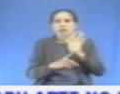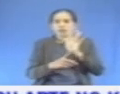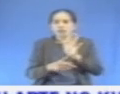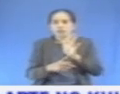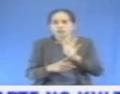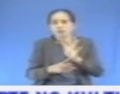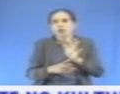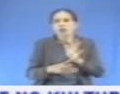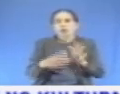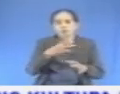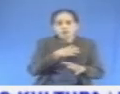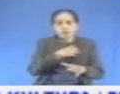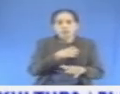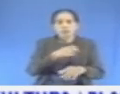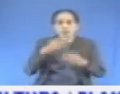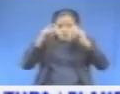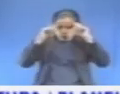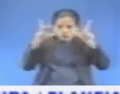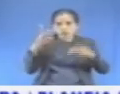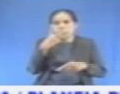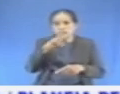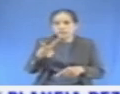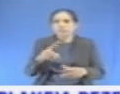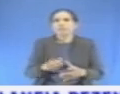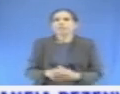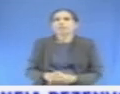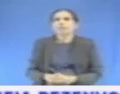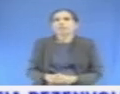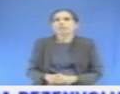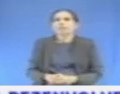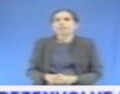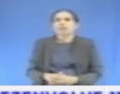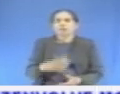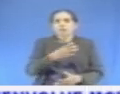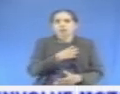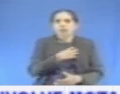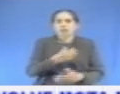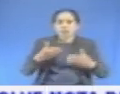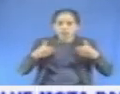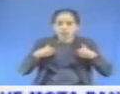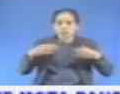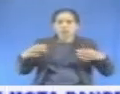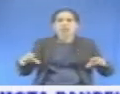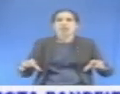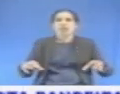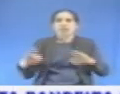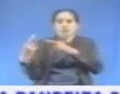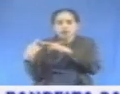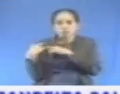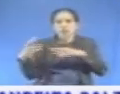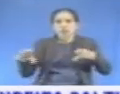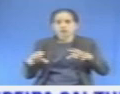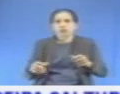de Timor-Leste Niharé. Superintendente-chefe ne explica: polícia e obrigação atuar ao serviço de regras ou de